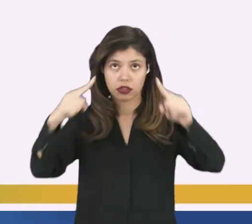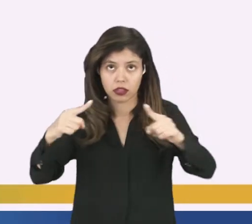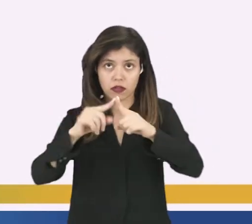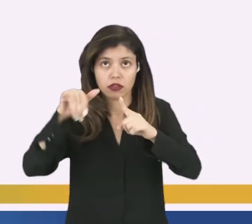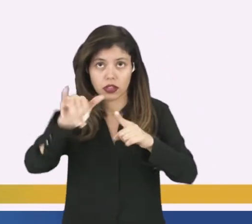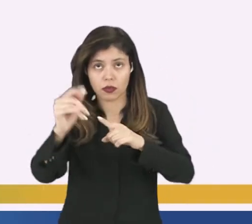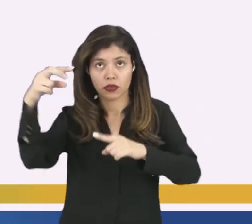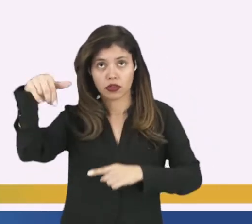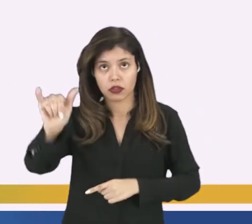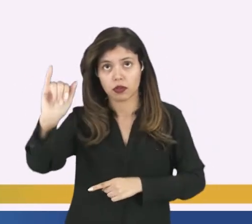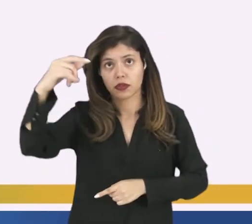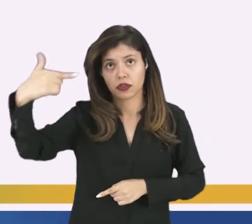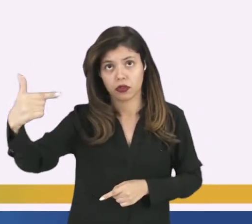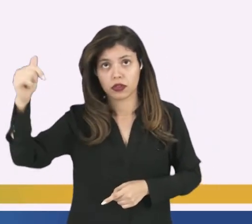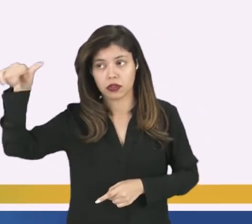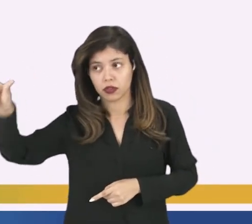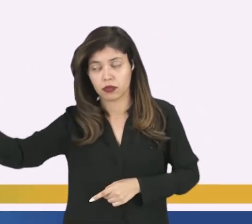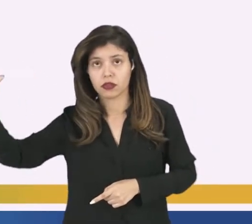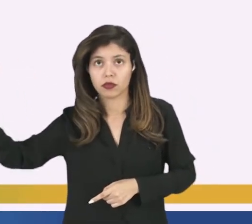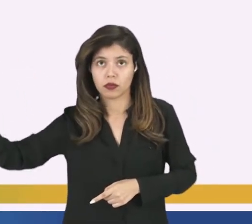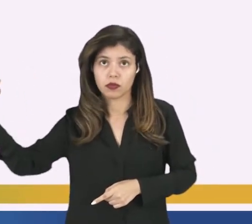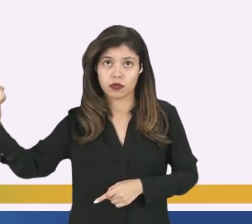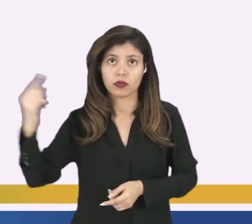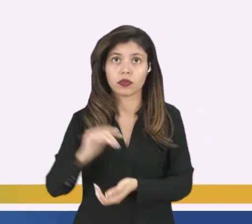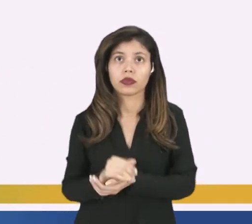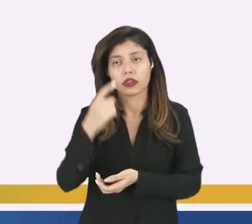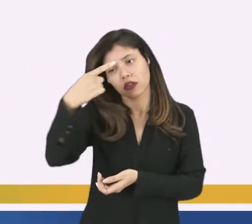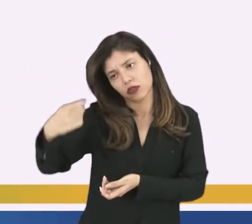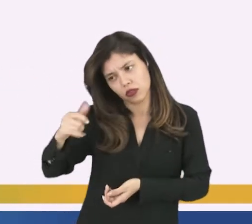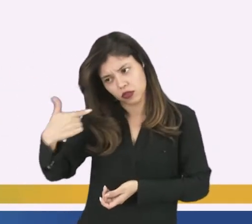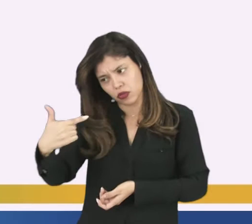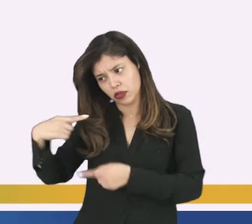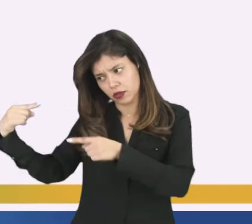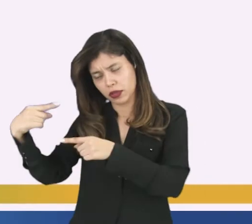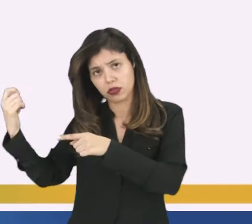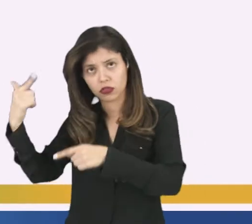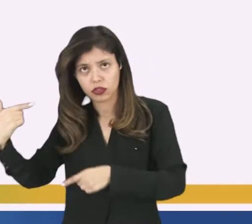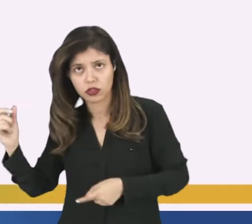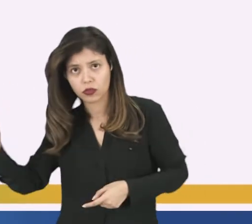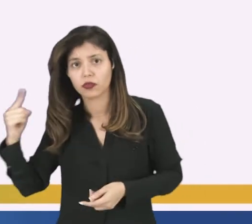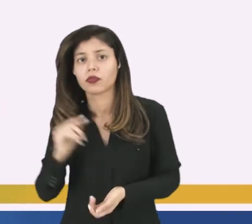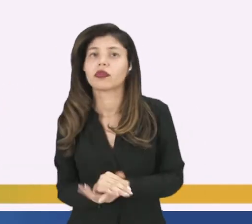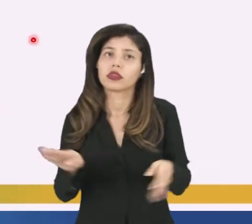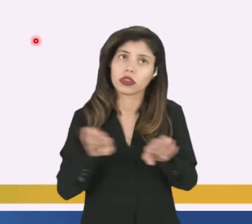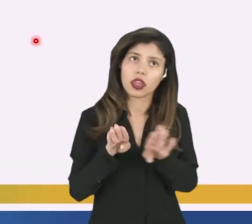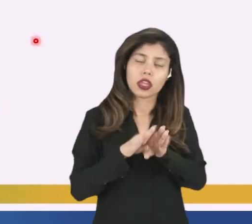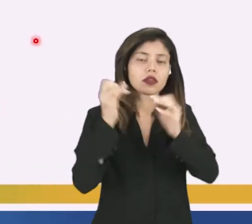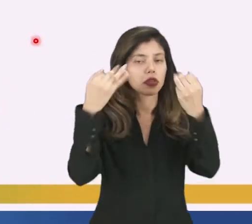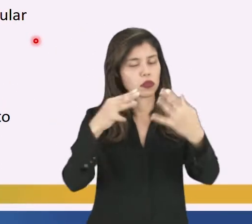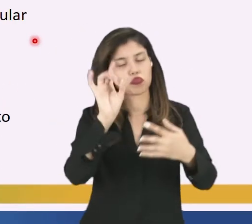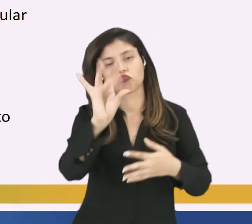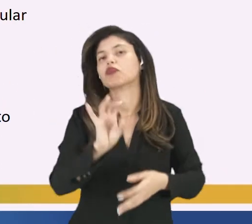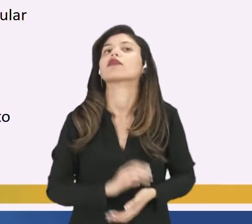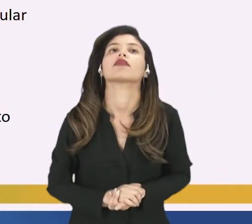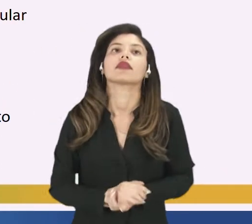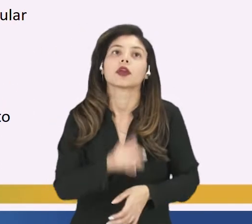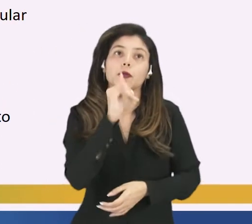m igual a y2 menos o y1 sobre x2 menos x1. Aqui é só uma explicação da fórmula,